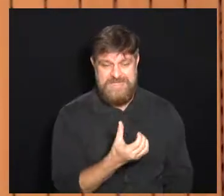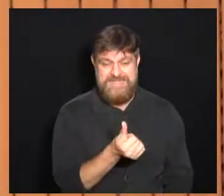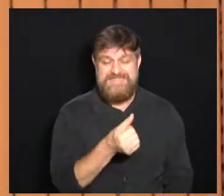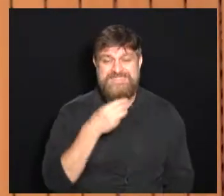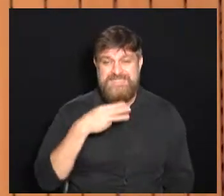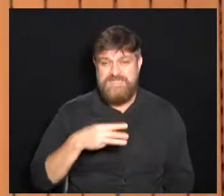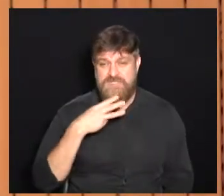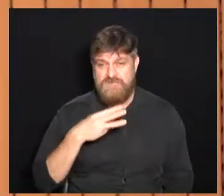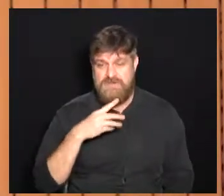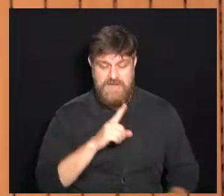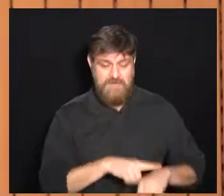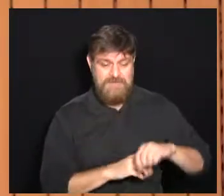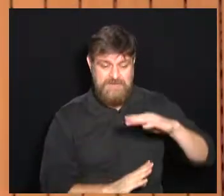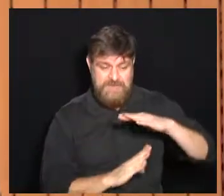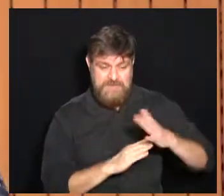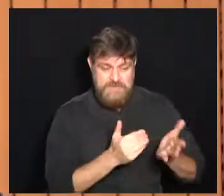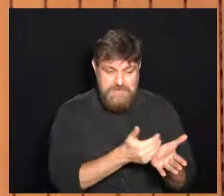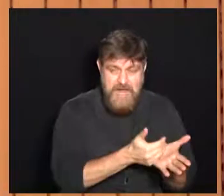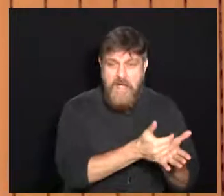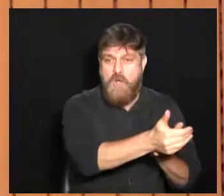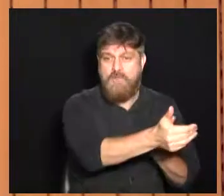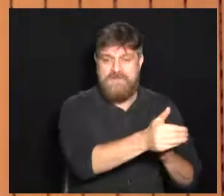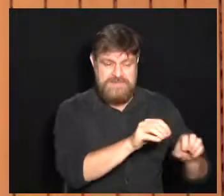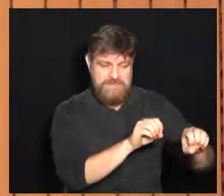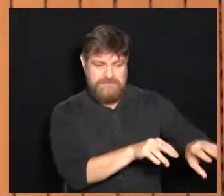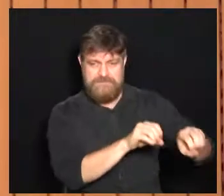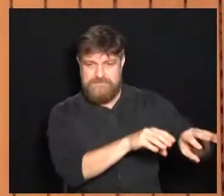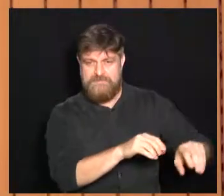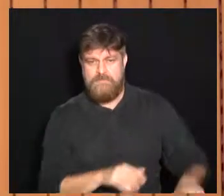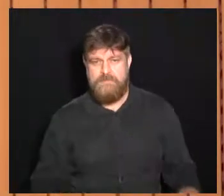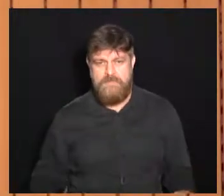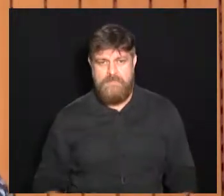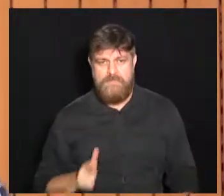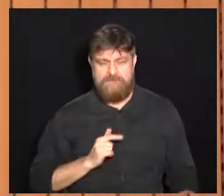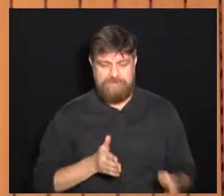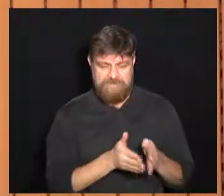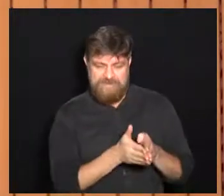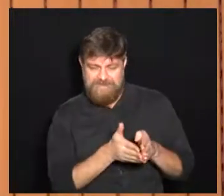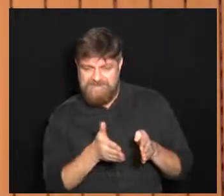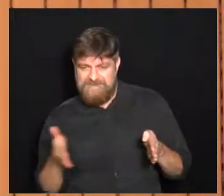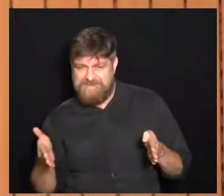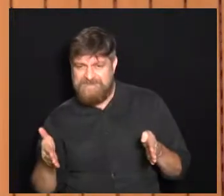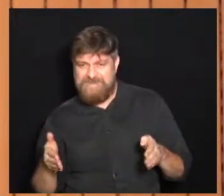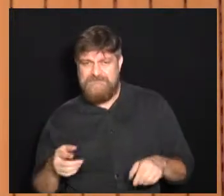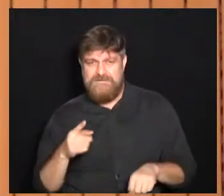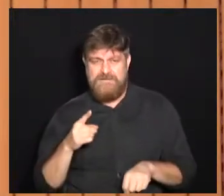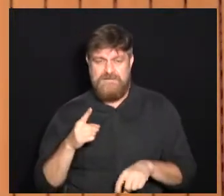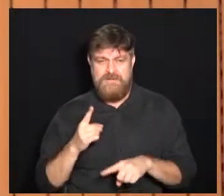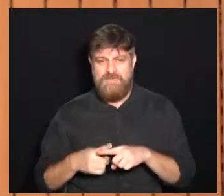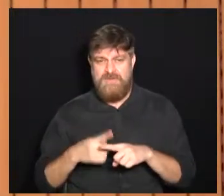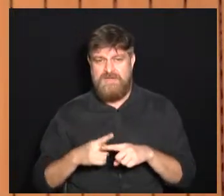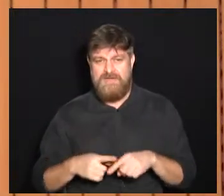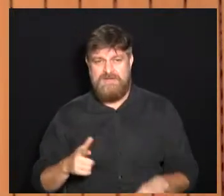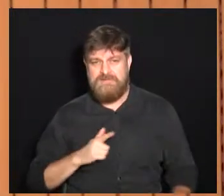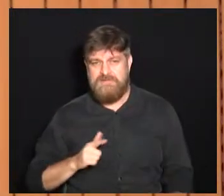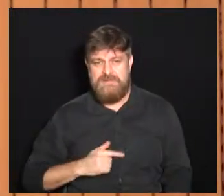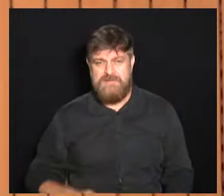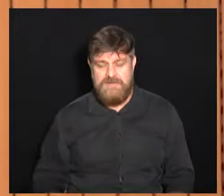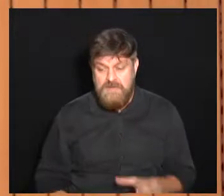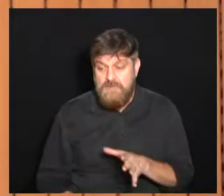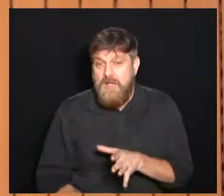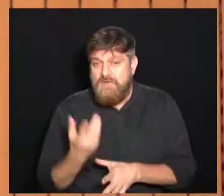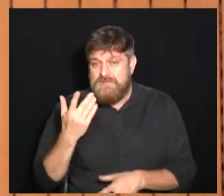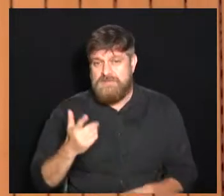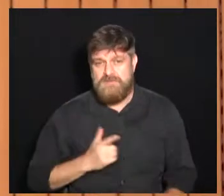março. Nesse caso, houve esse vácuo por causa do tempo mesmo e da época que foi.